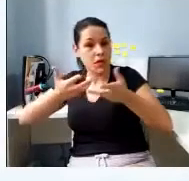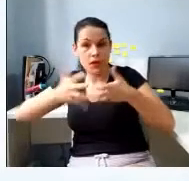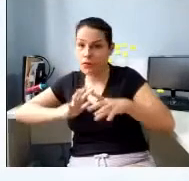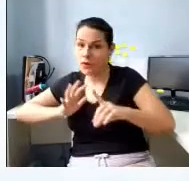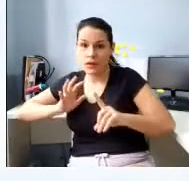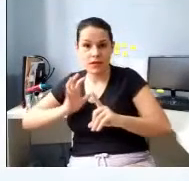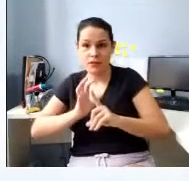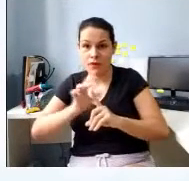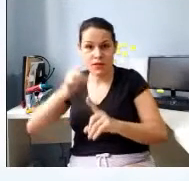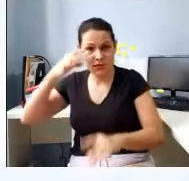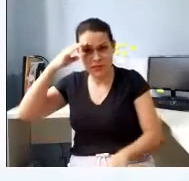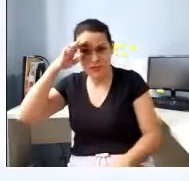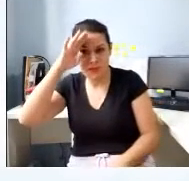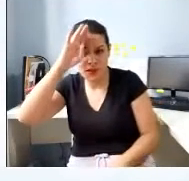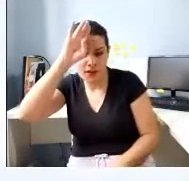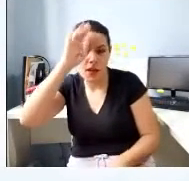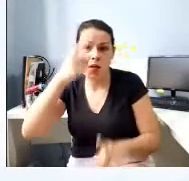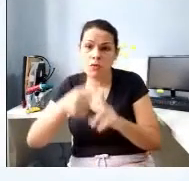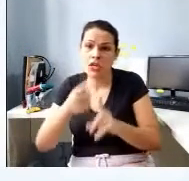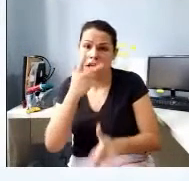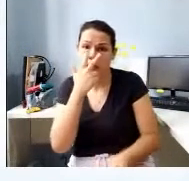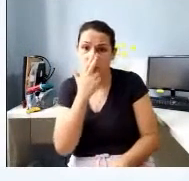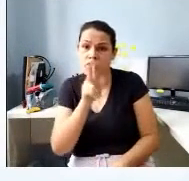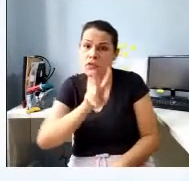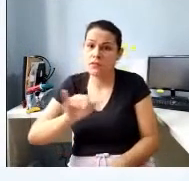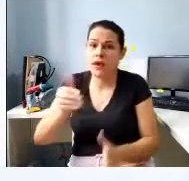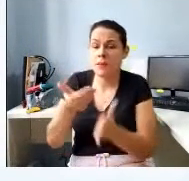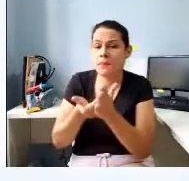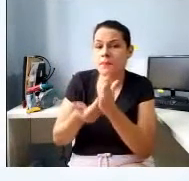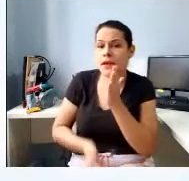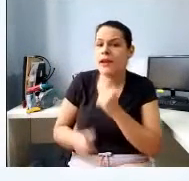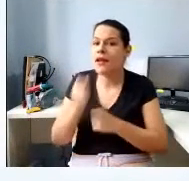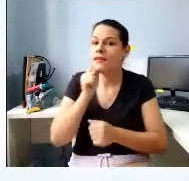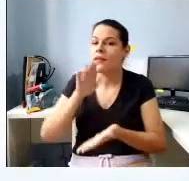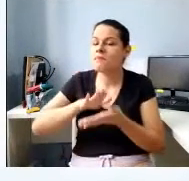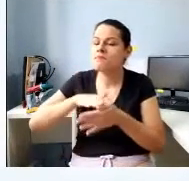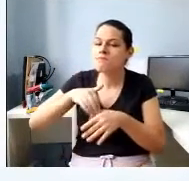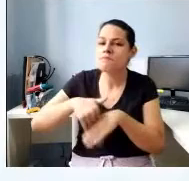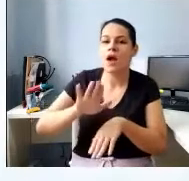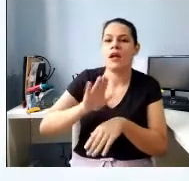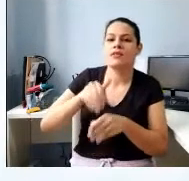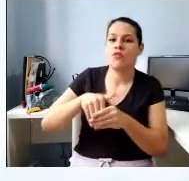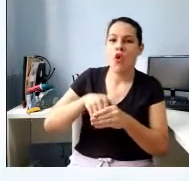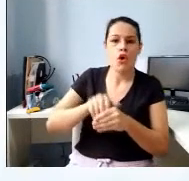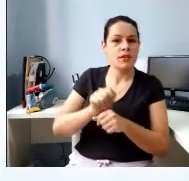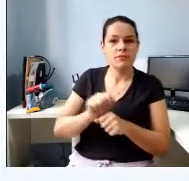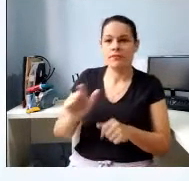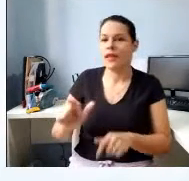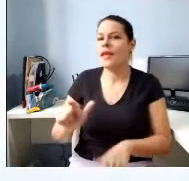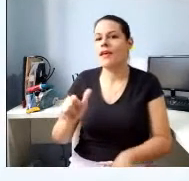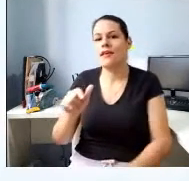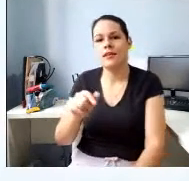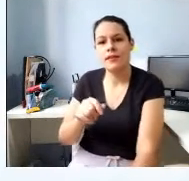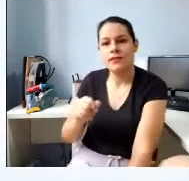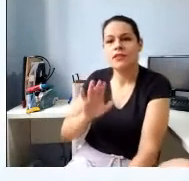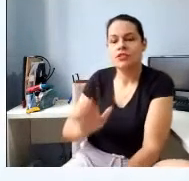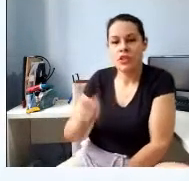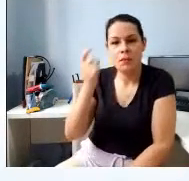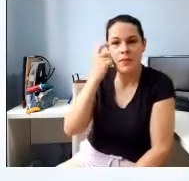do Bolsonaro, porque achou que ele perderia ainda mais do que já estava perdendo na